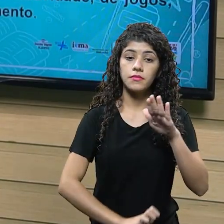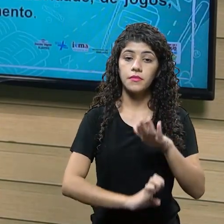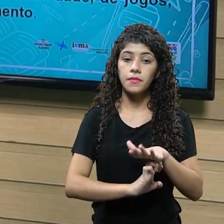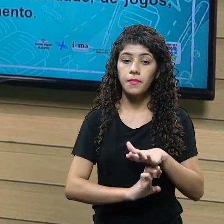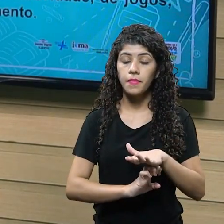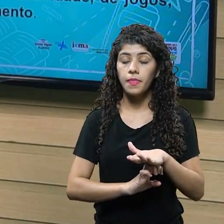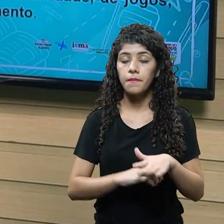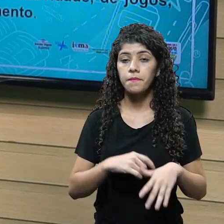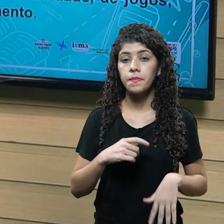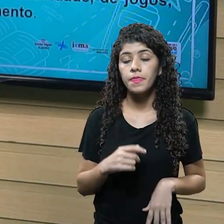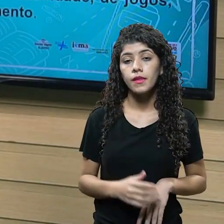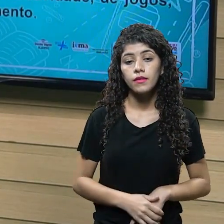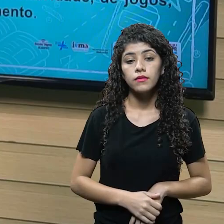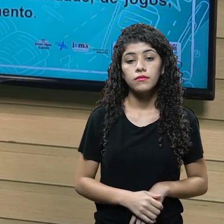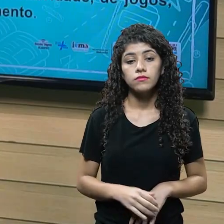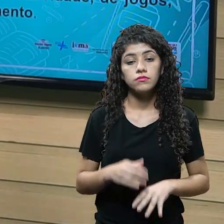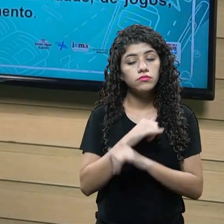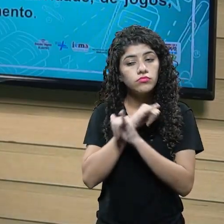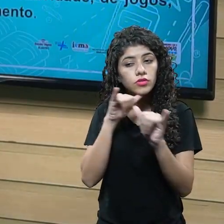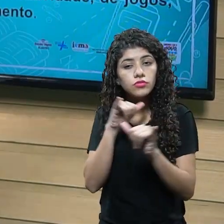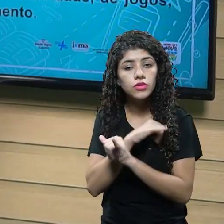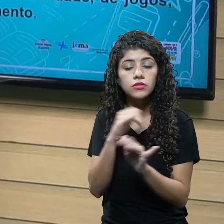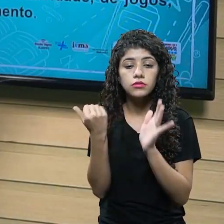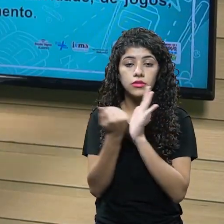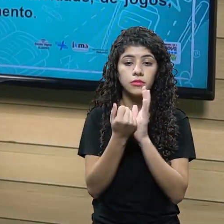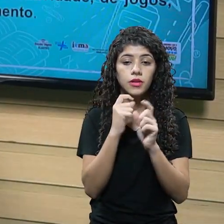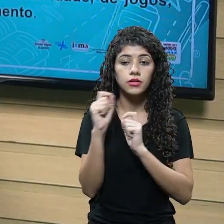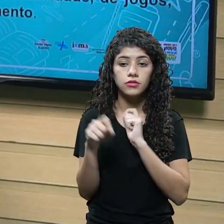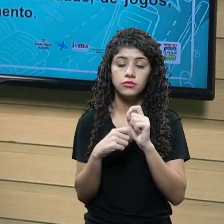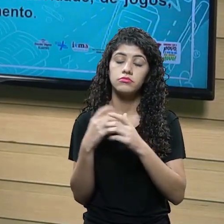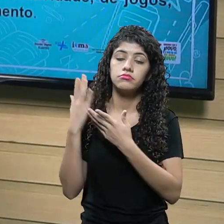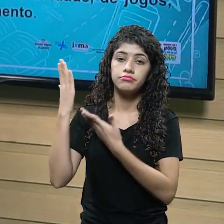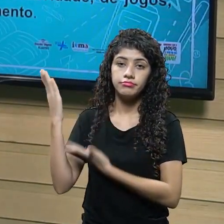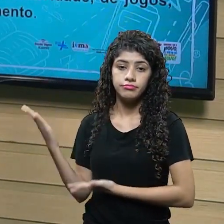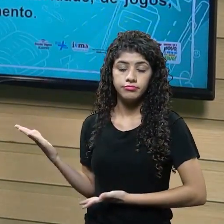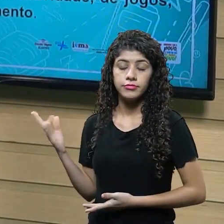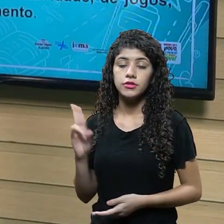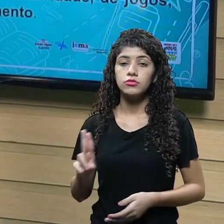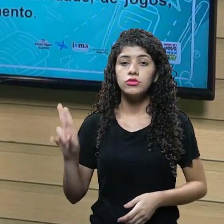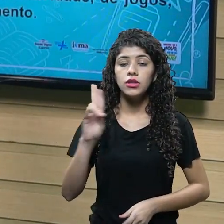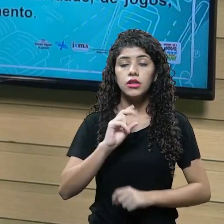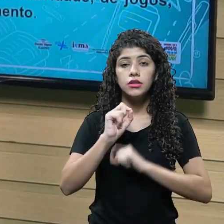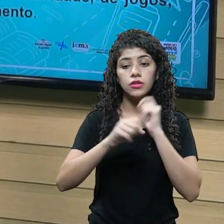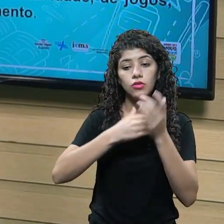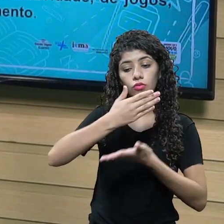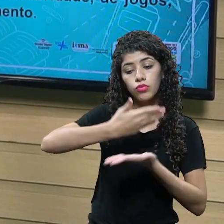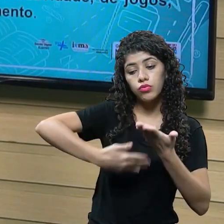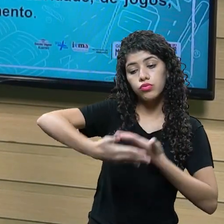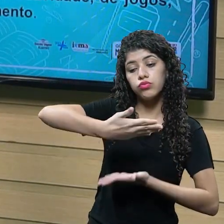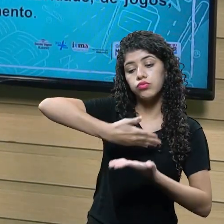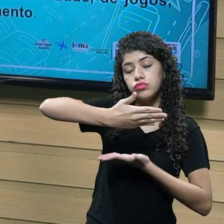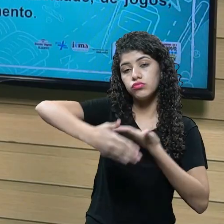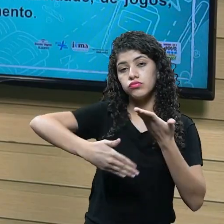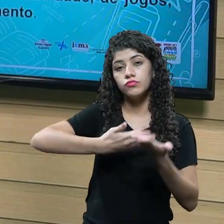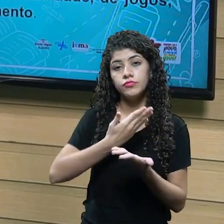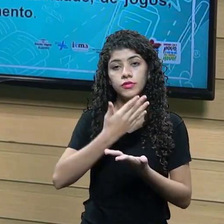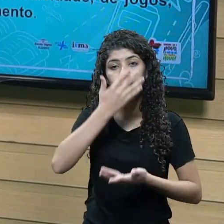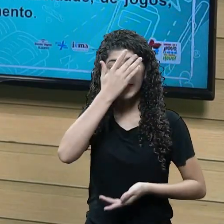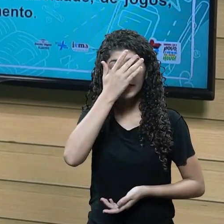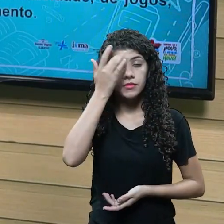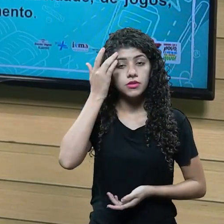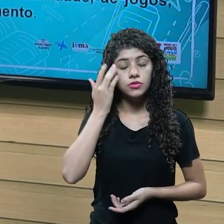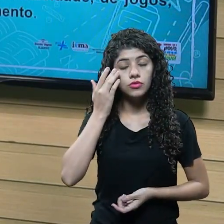muito em prol da divulgação da sua marca através do marketing de guerrilha, onde elas utilizam a interatividade, ou seja, faz com que